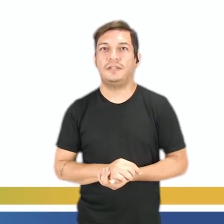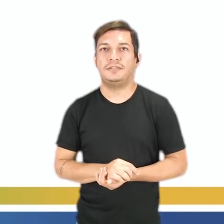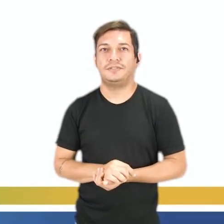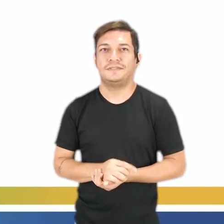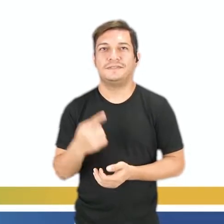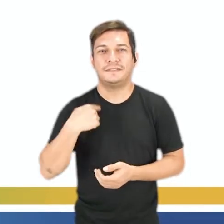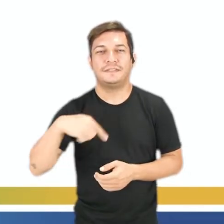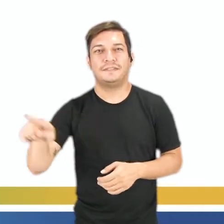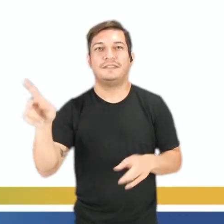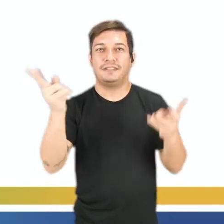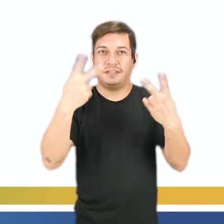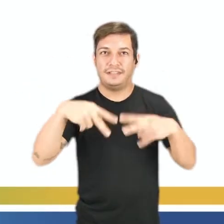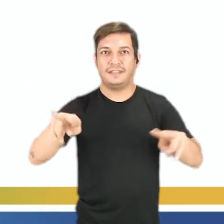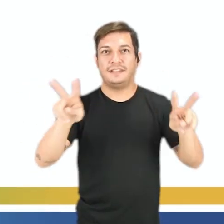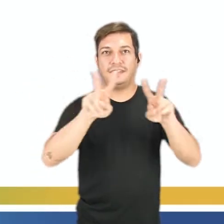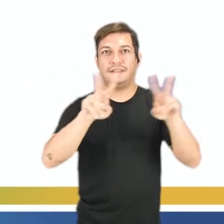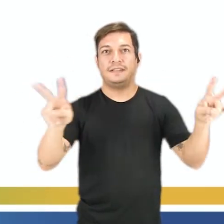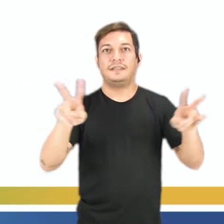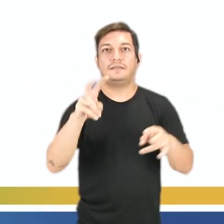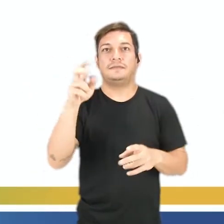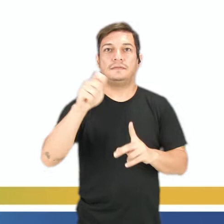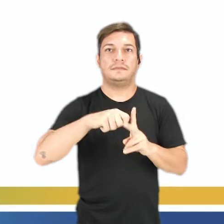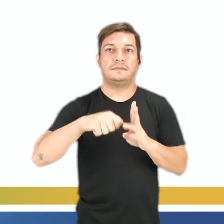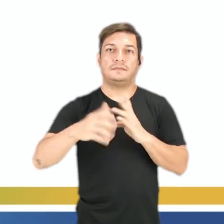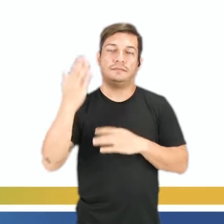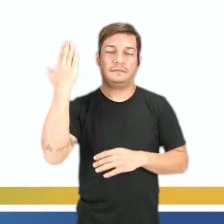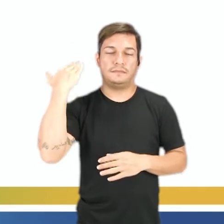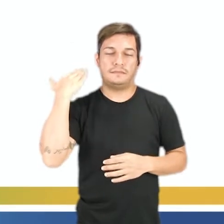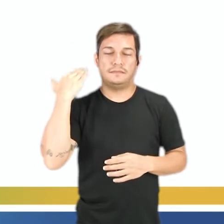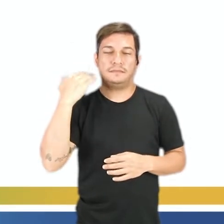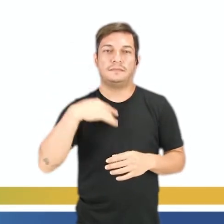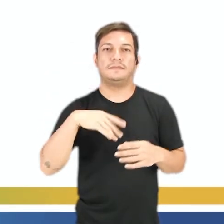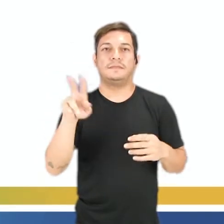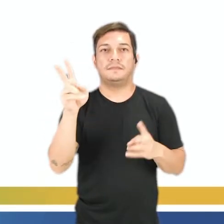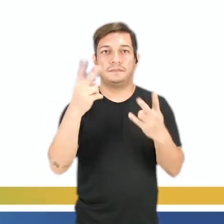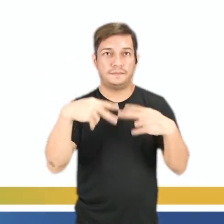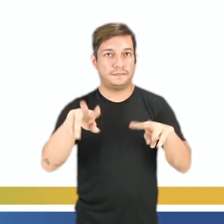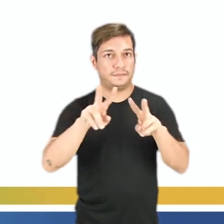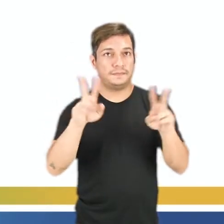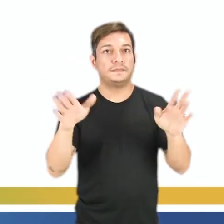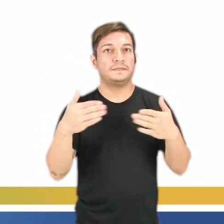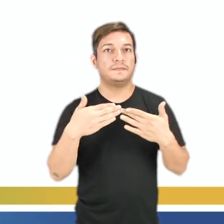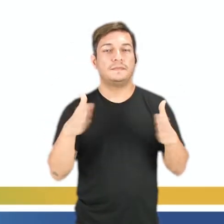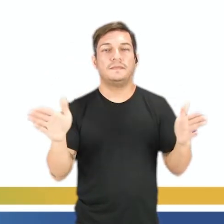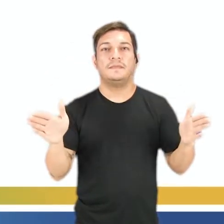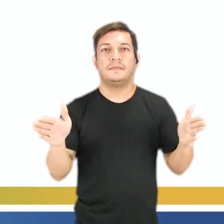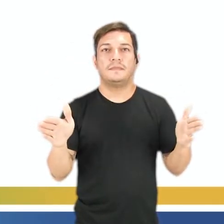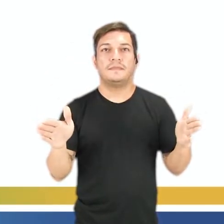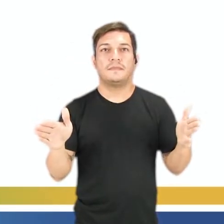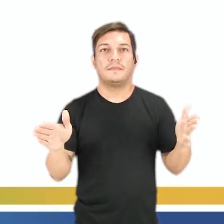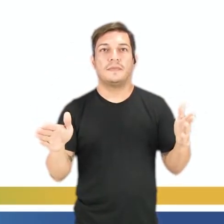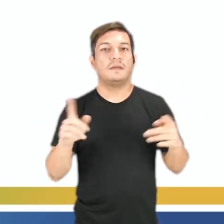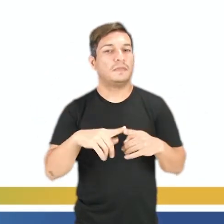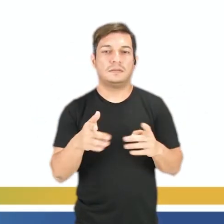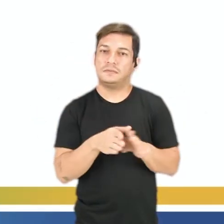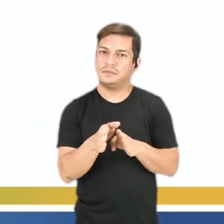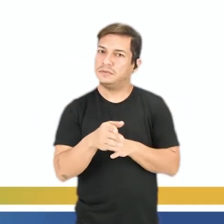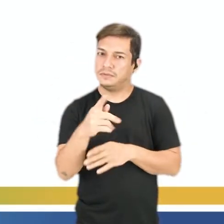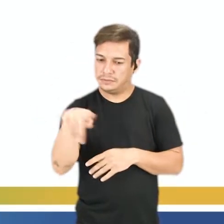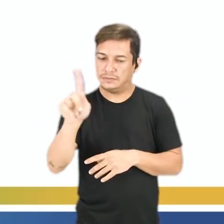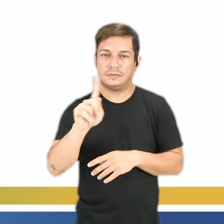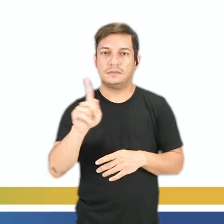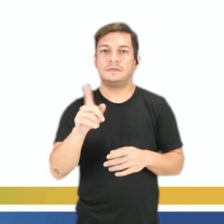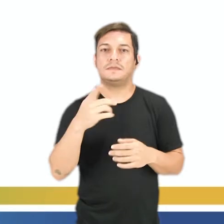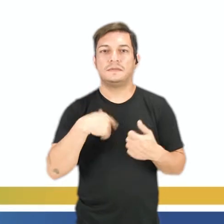fui ao shopping 5 meses atrás. O shopping já abriu de novo, né? Mas não te aconselho ainda não,